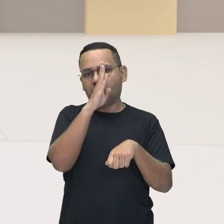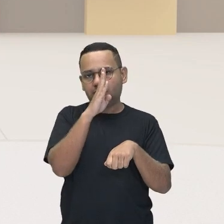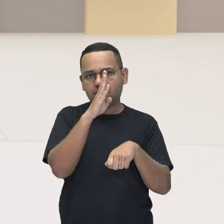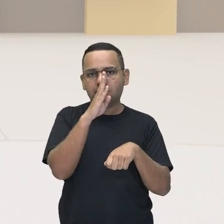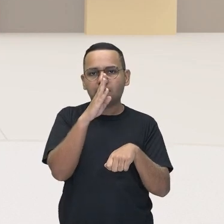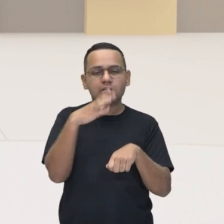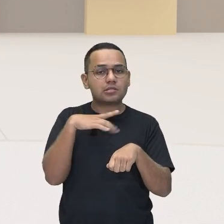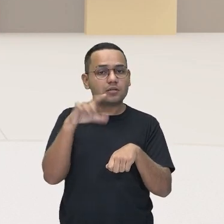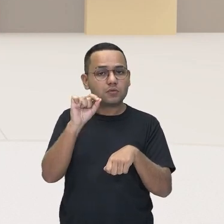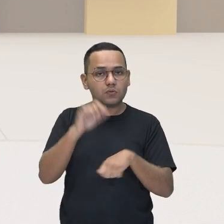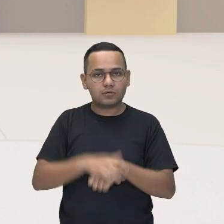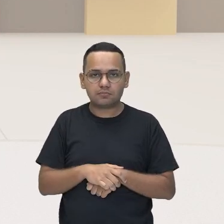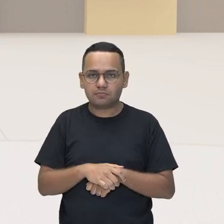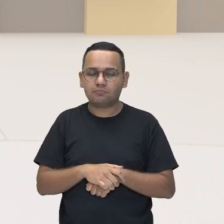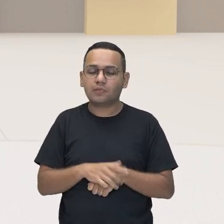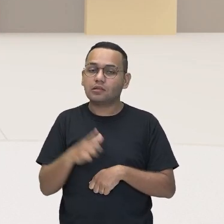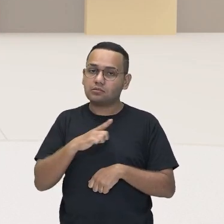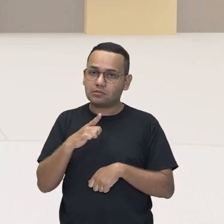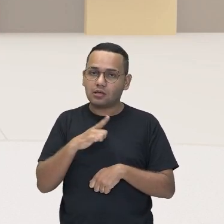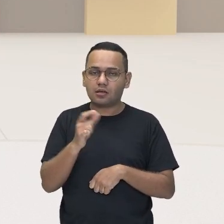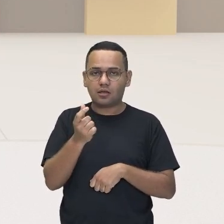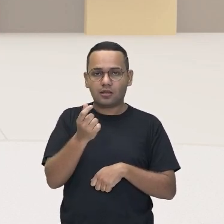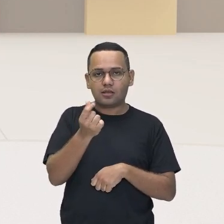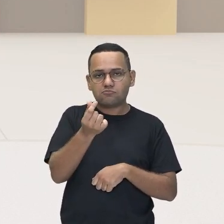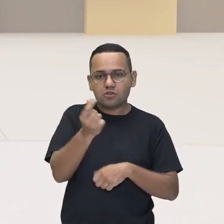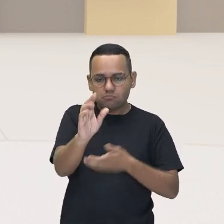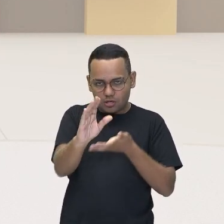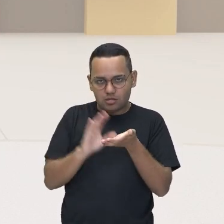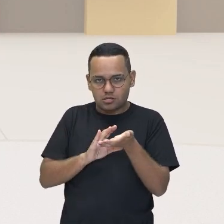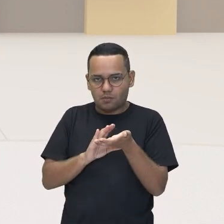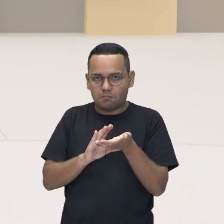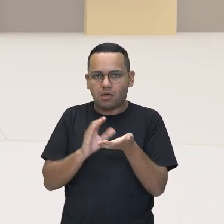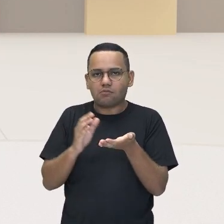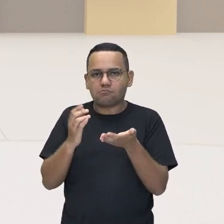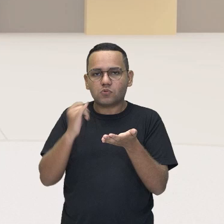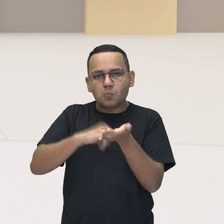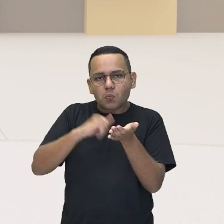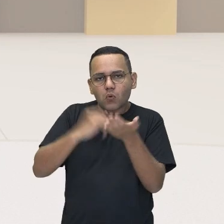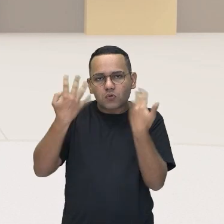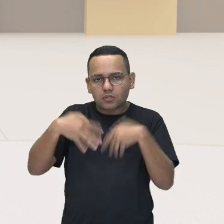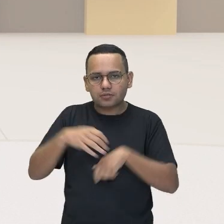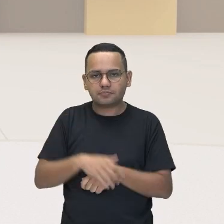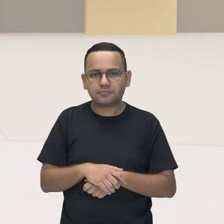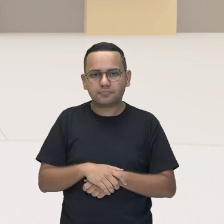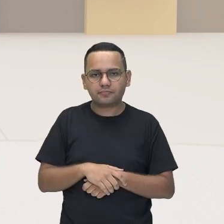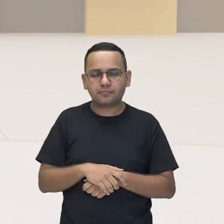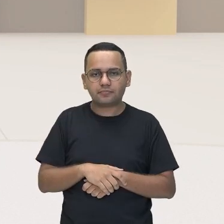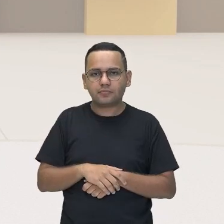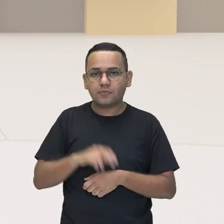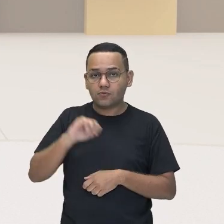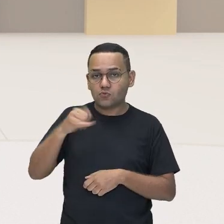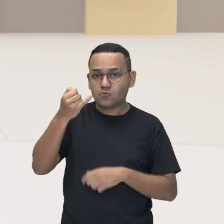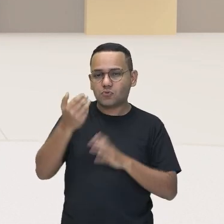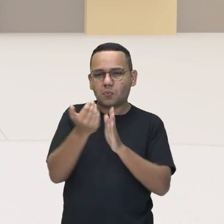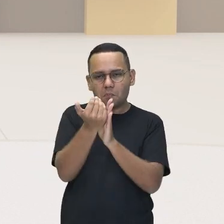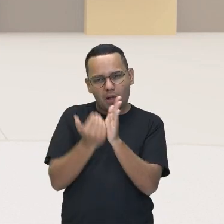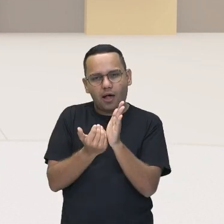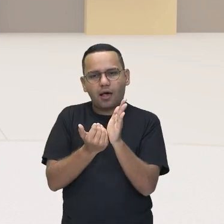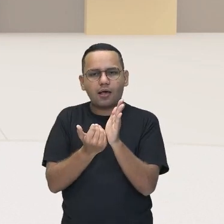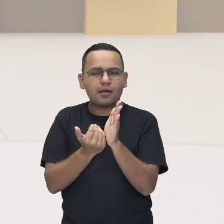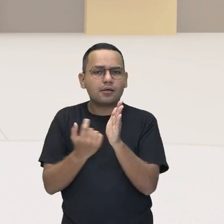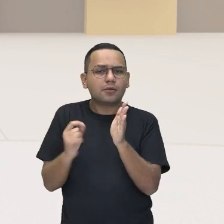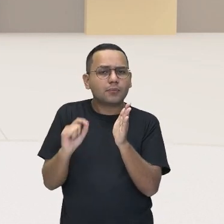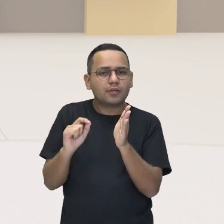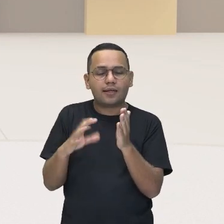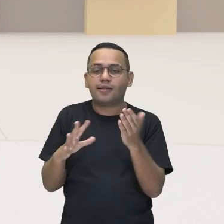disponível a restituição do imposto de renda. E juros mais baixos por causa da garantia, né?